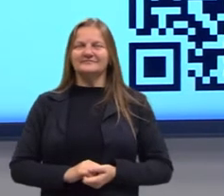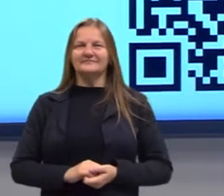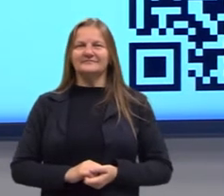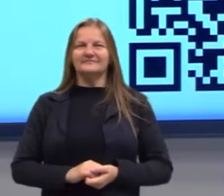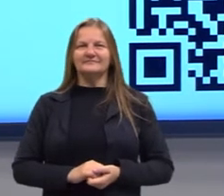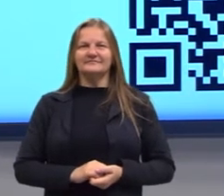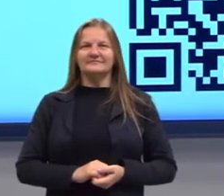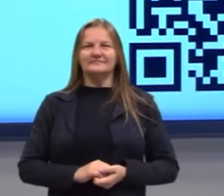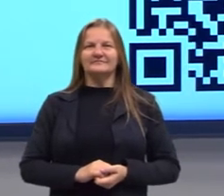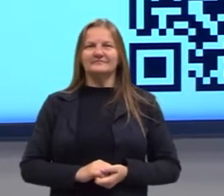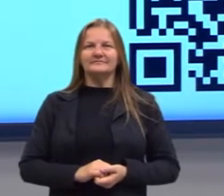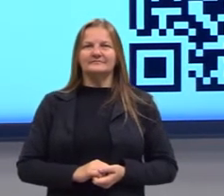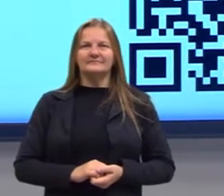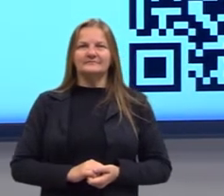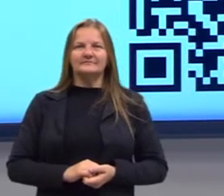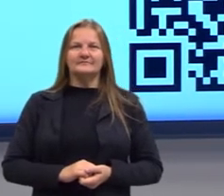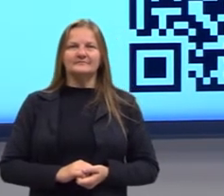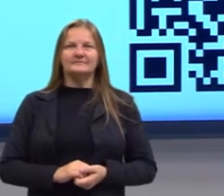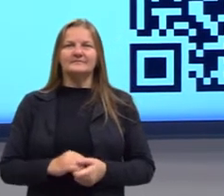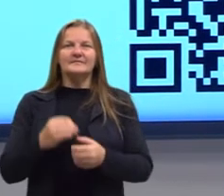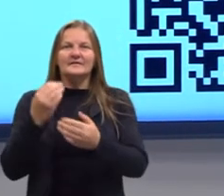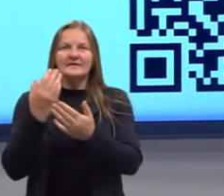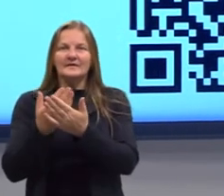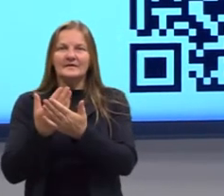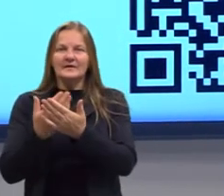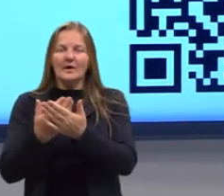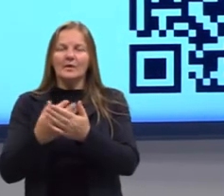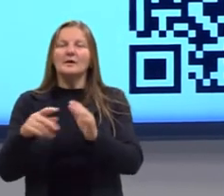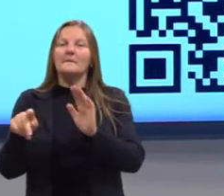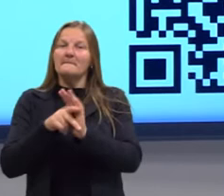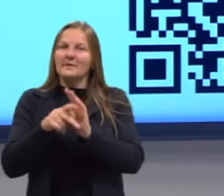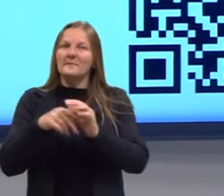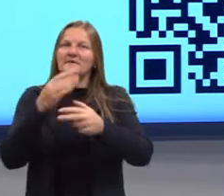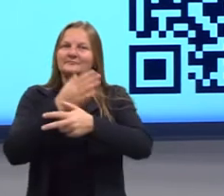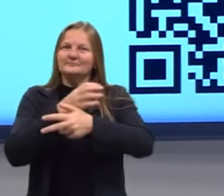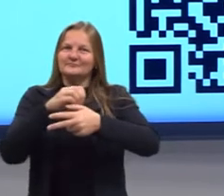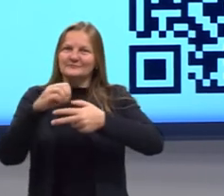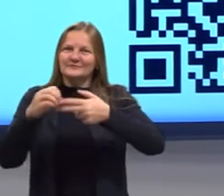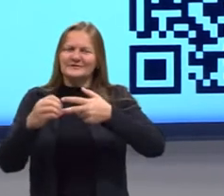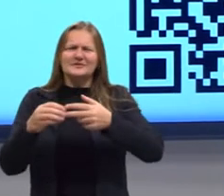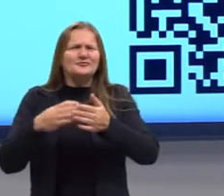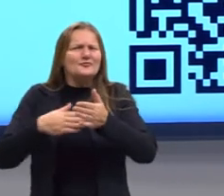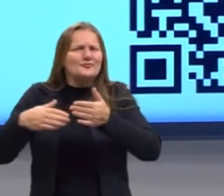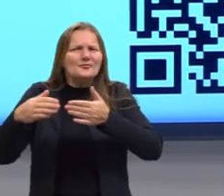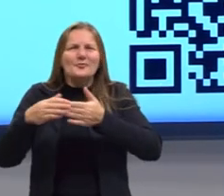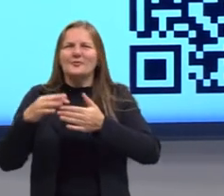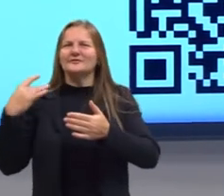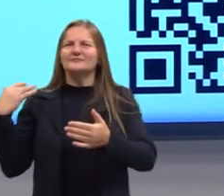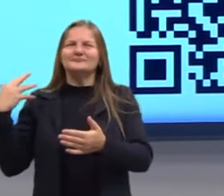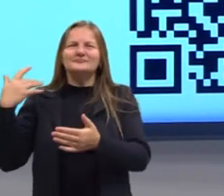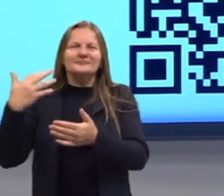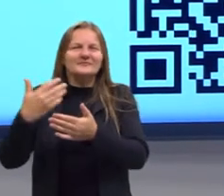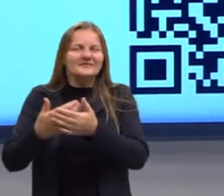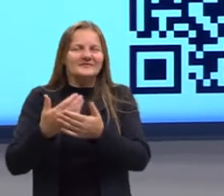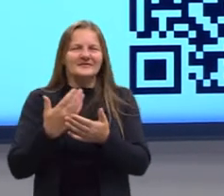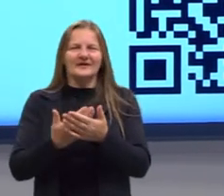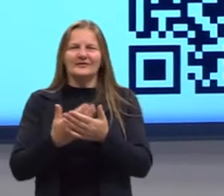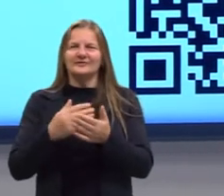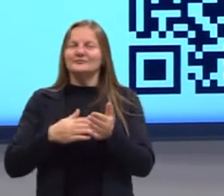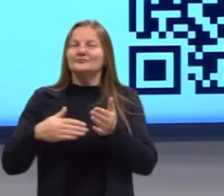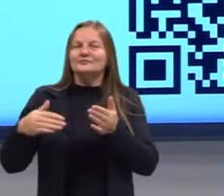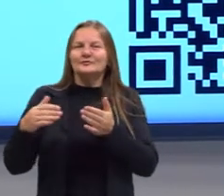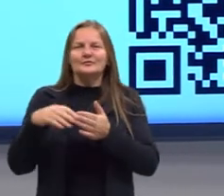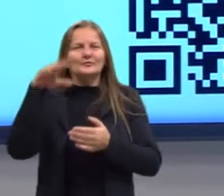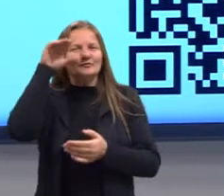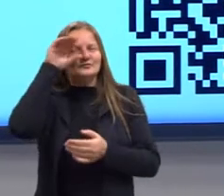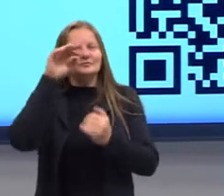estão bom então ali para as aulas do pré-enem né todas as aulas que nós já tivemos Assim vocês podem